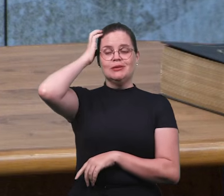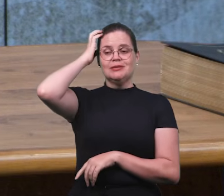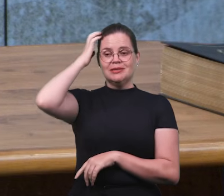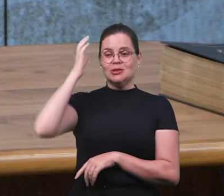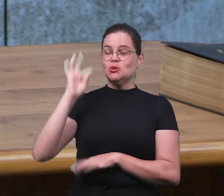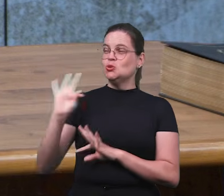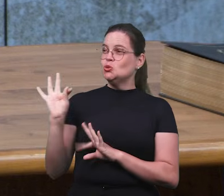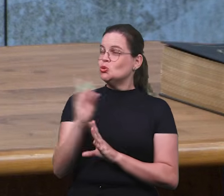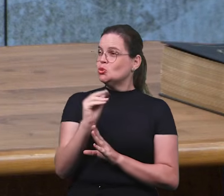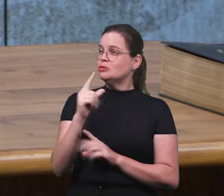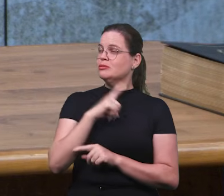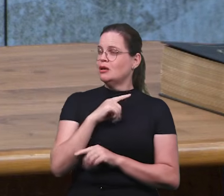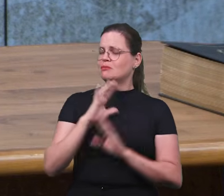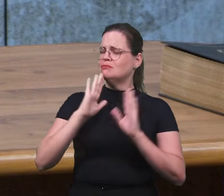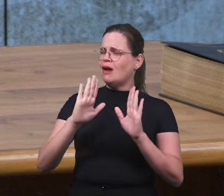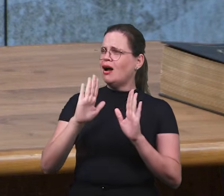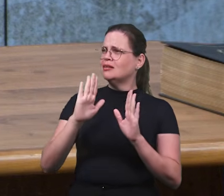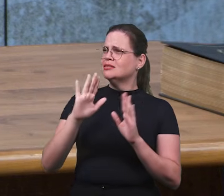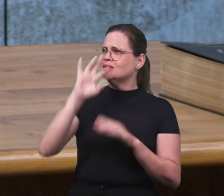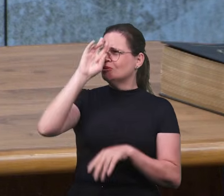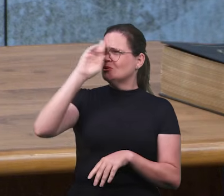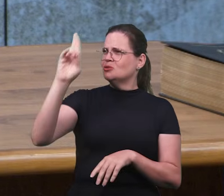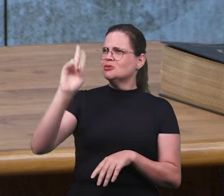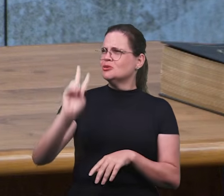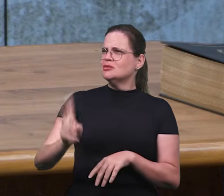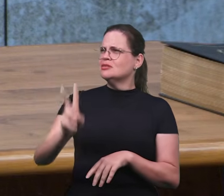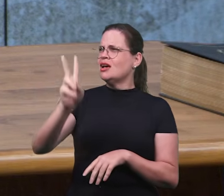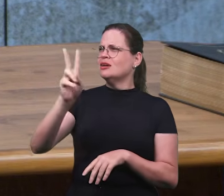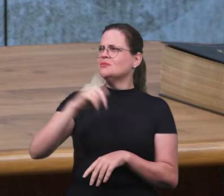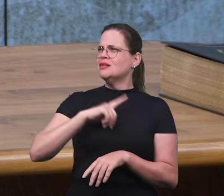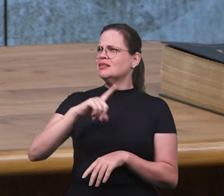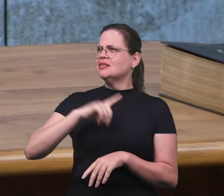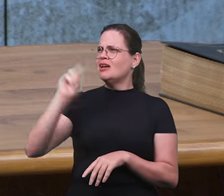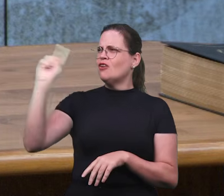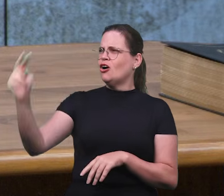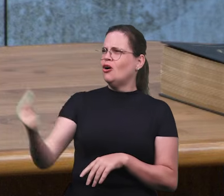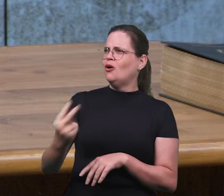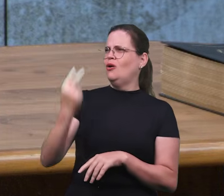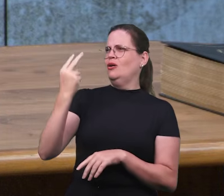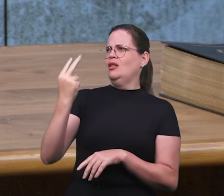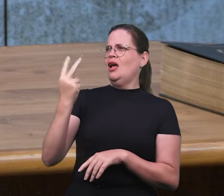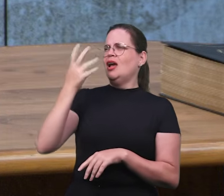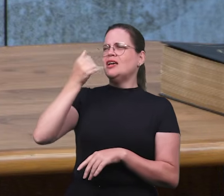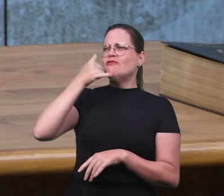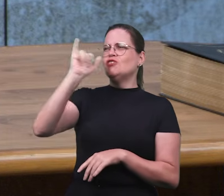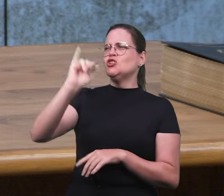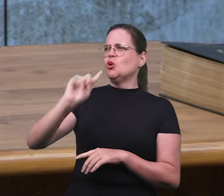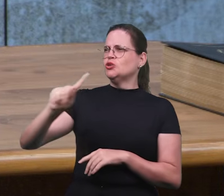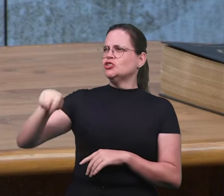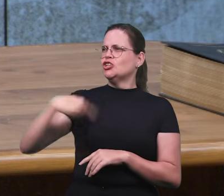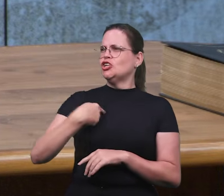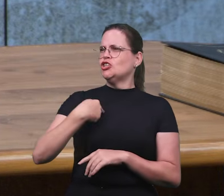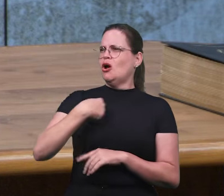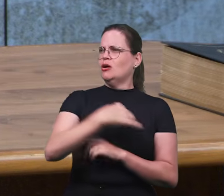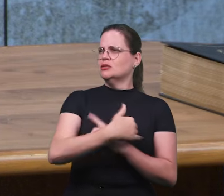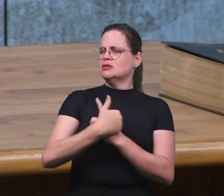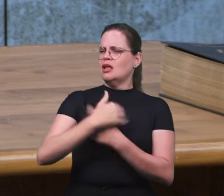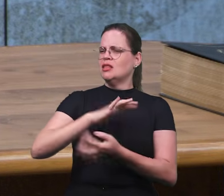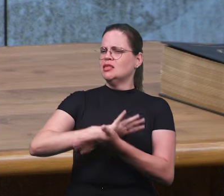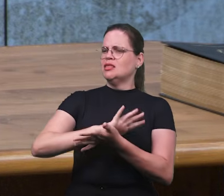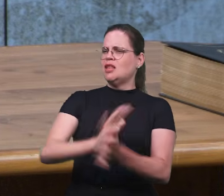assim, tu, ó nosso Deus, estorvaste que fôssemos destruídos por causa da